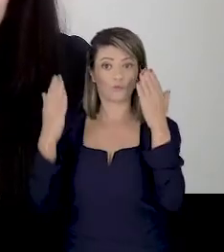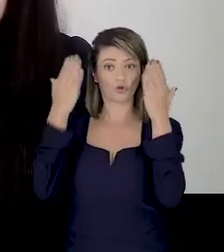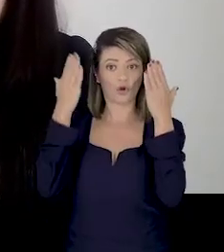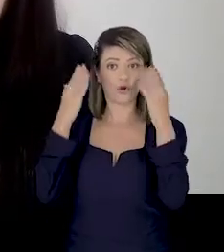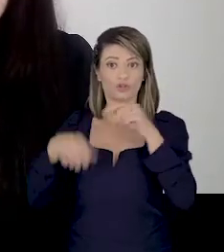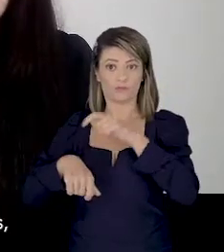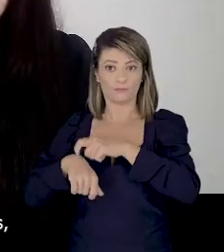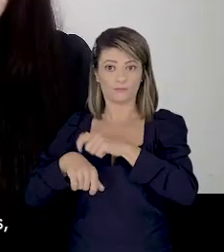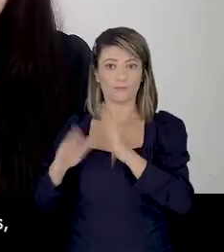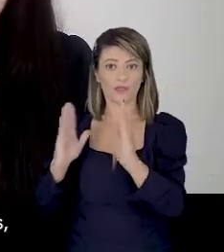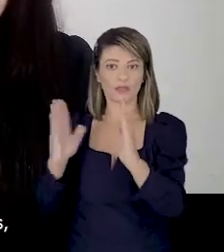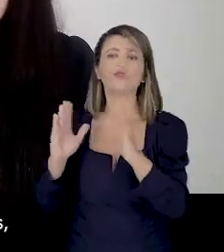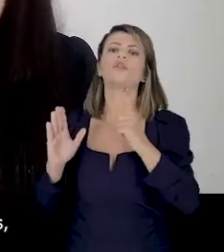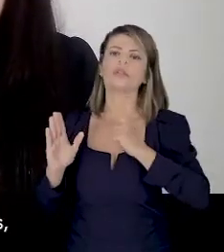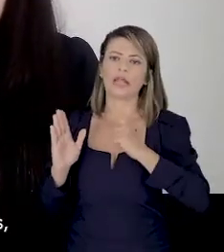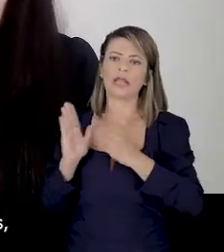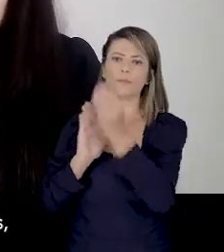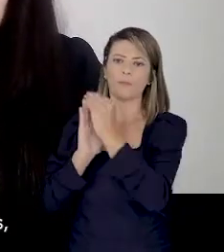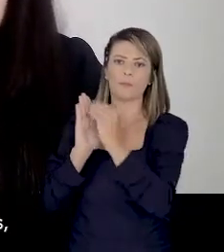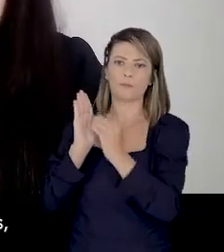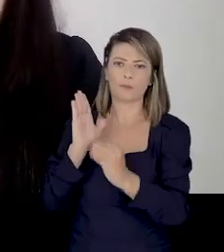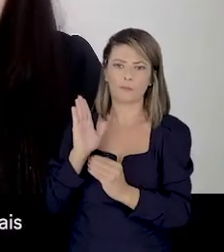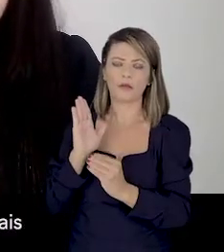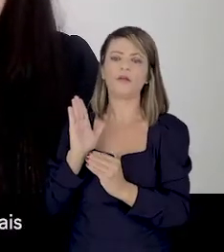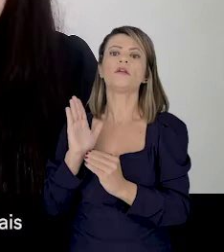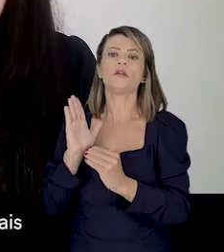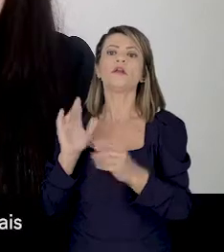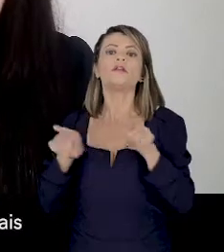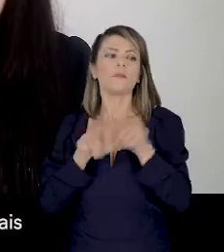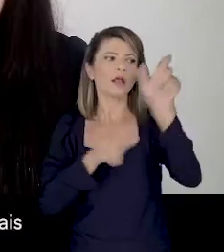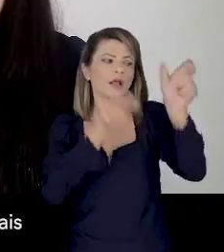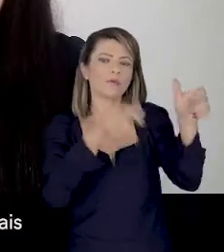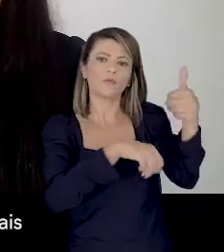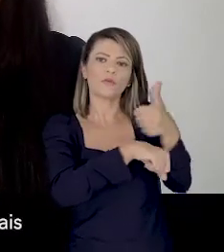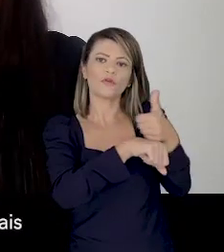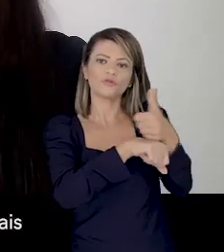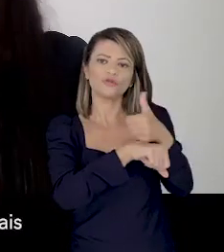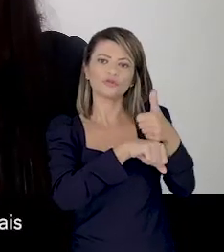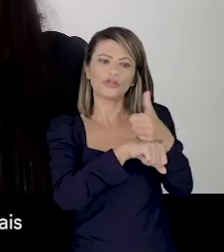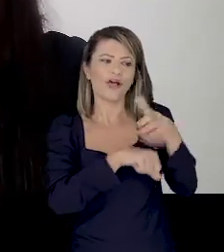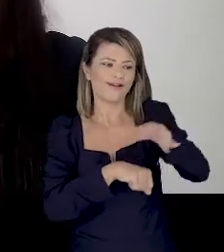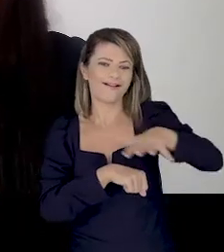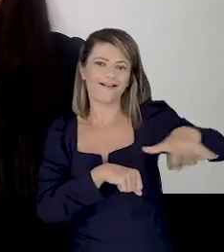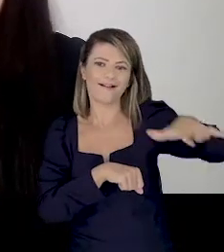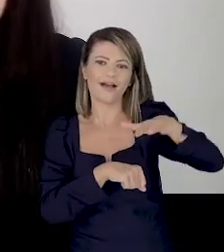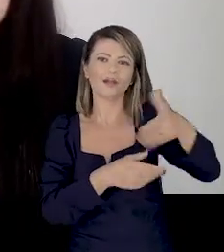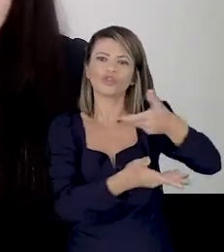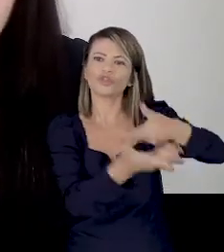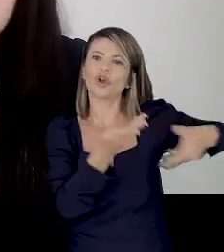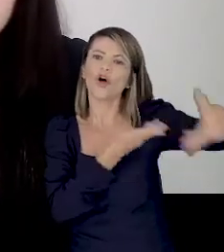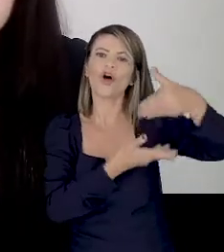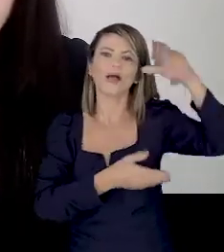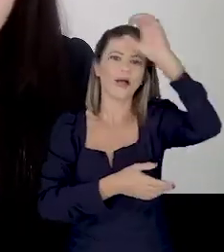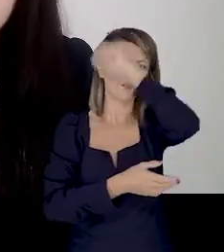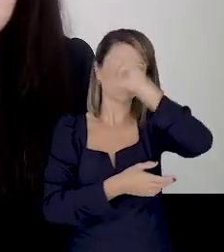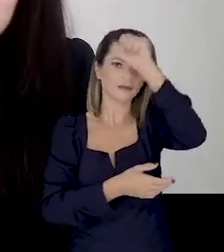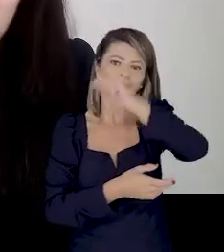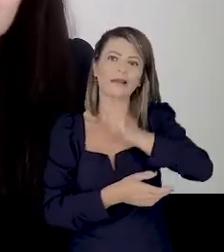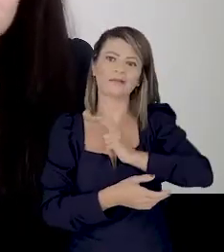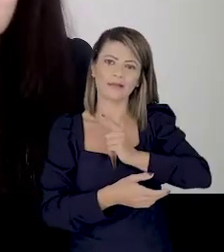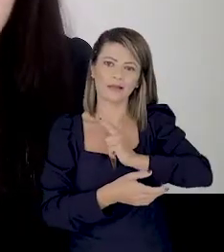nesse período estão sendo documentadas, a participação dos profissionais em espaços de trocas,